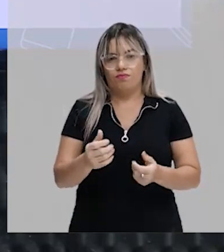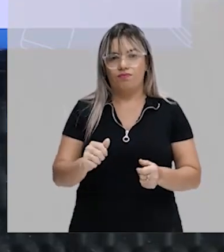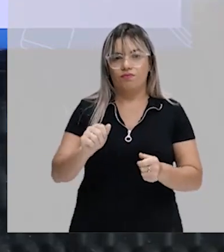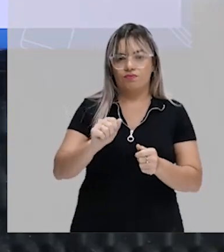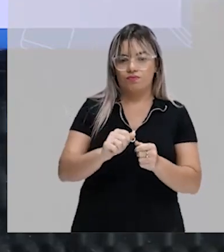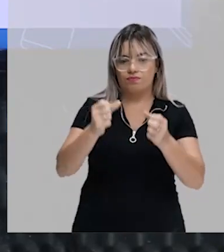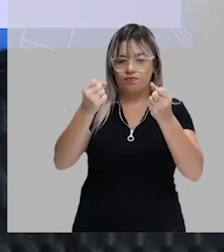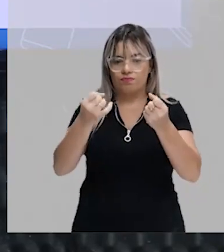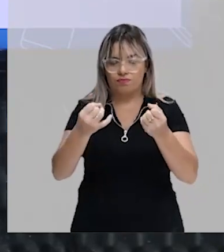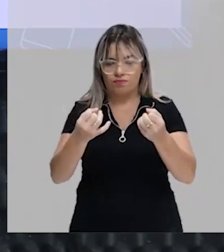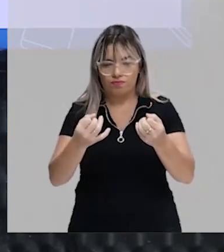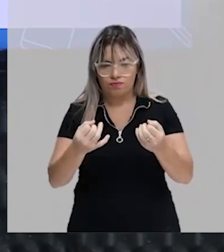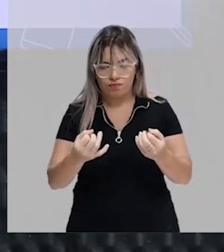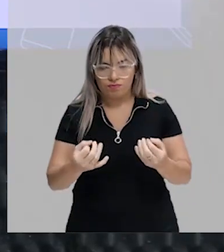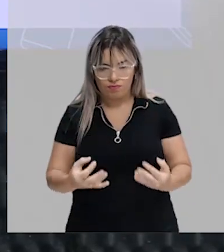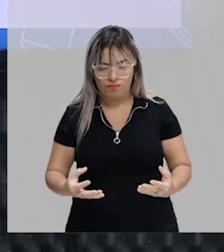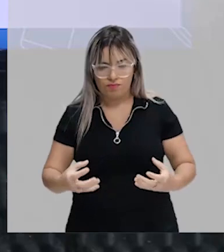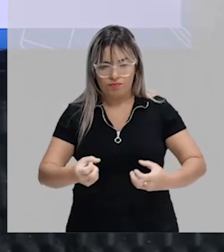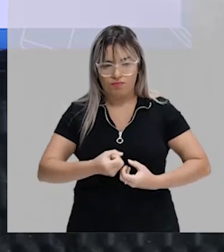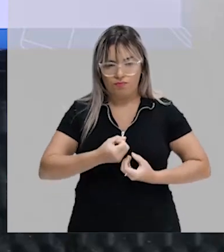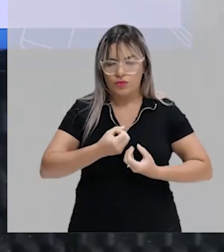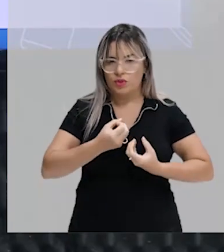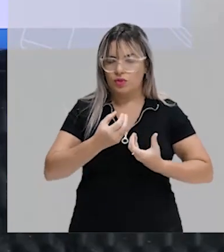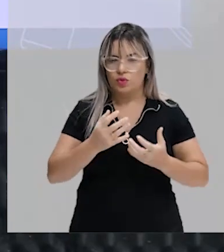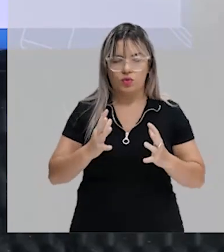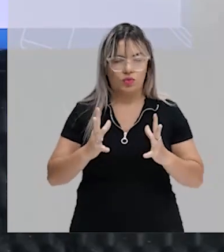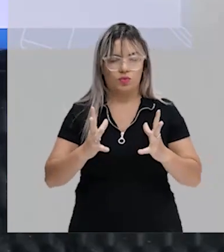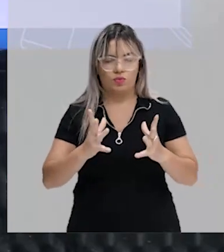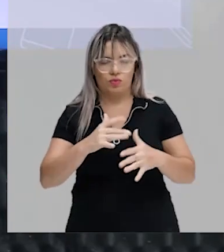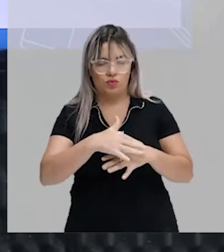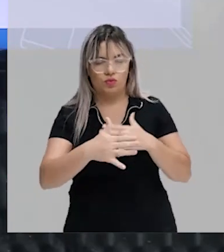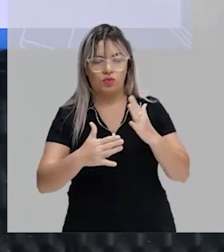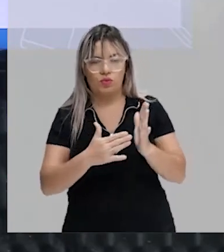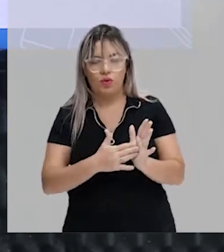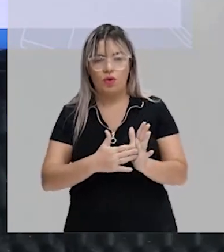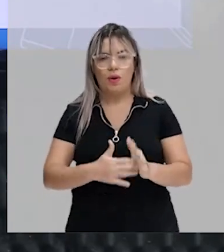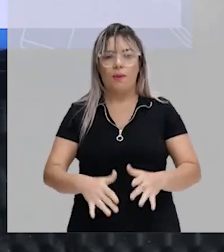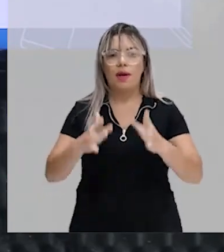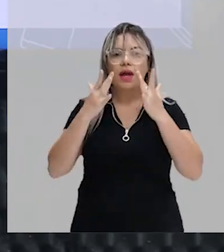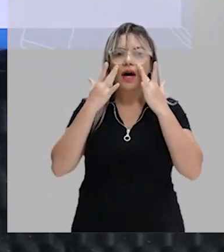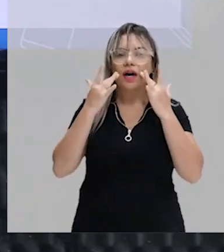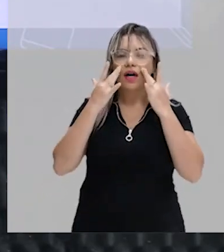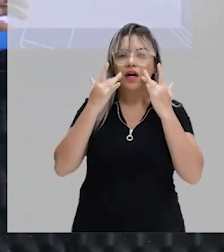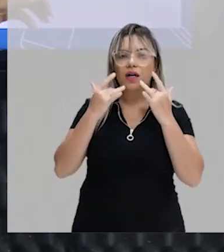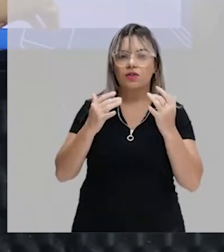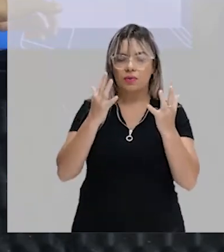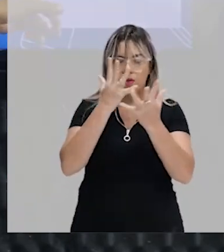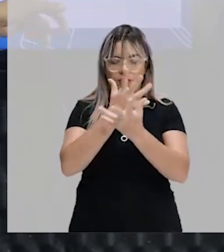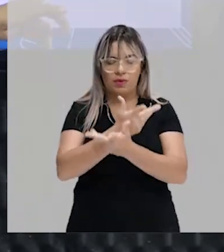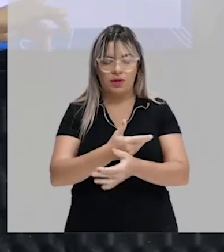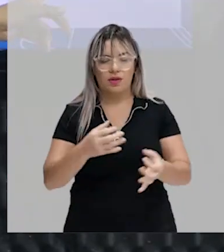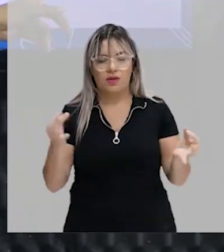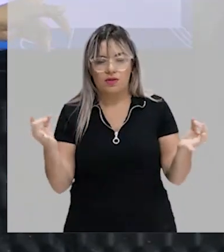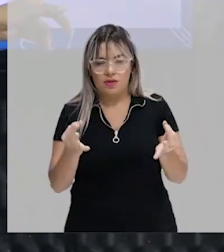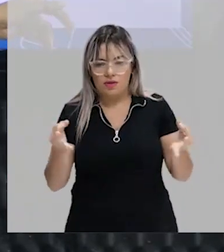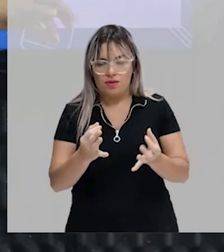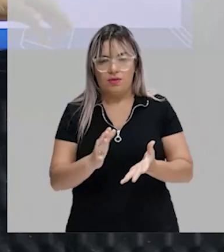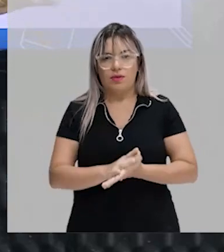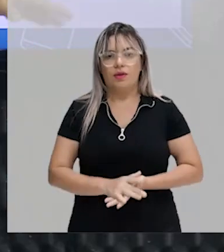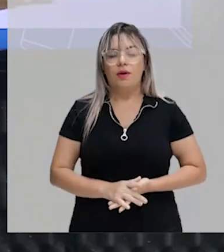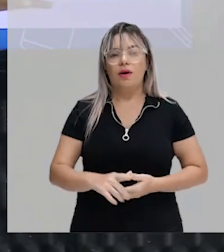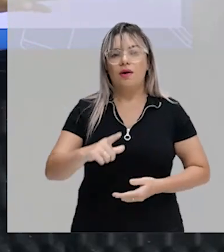que tudo pela arte, tudo pelo belo, pelo perfeito, tá bom? Então aqui uma figurinha bonitinha, uma caneta.